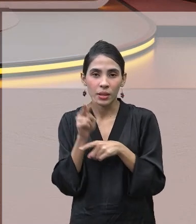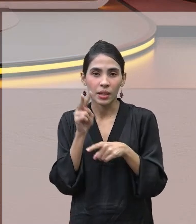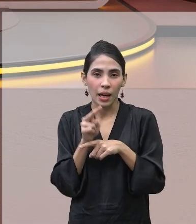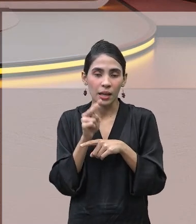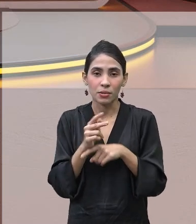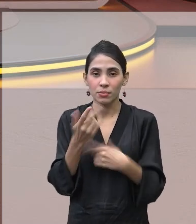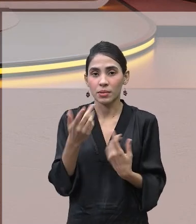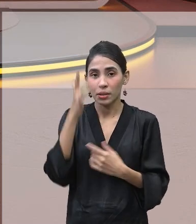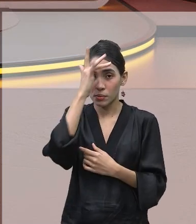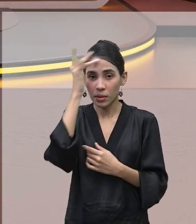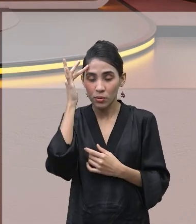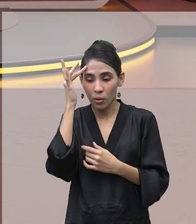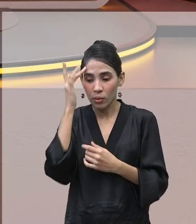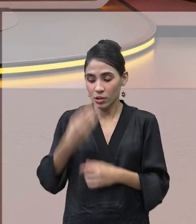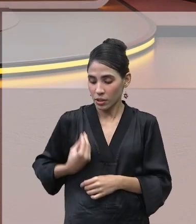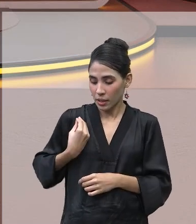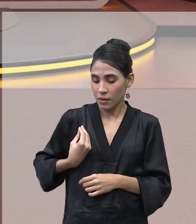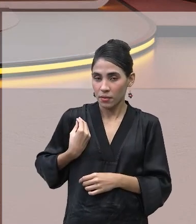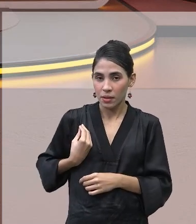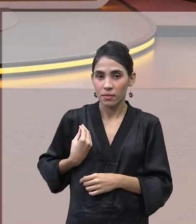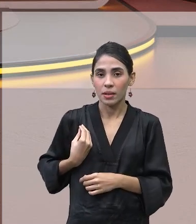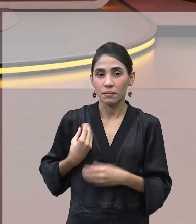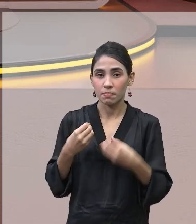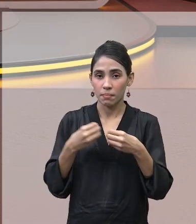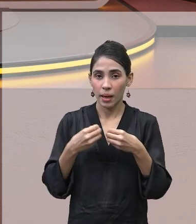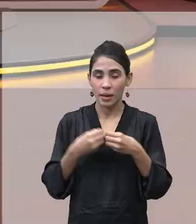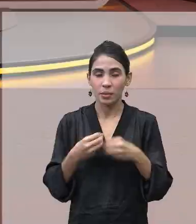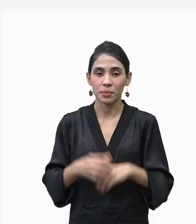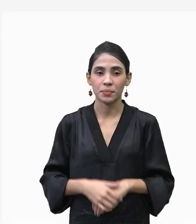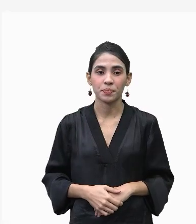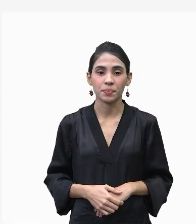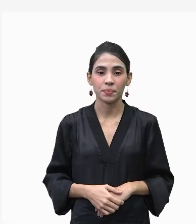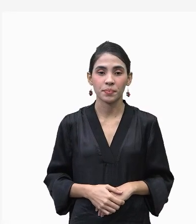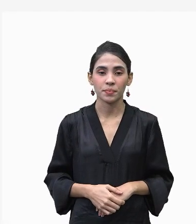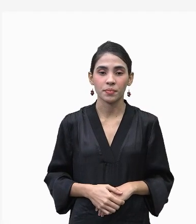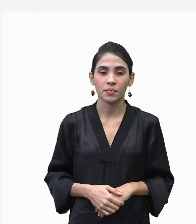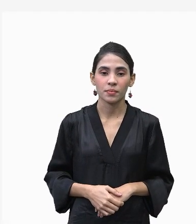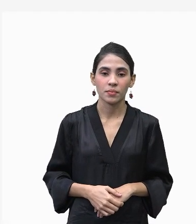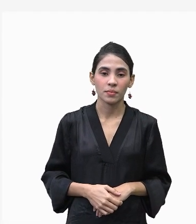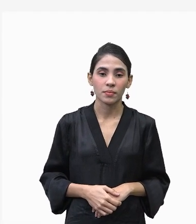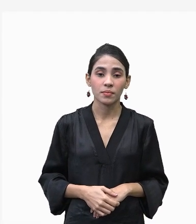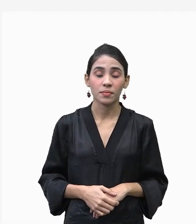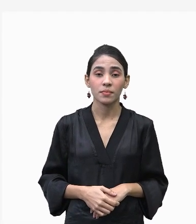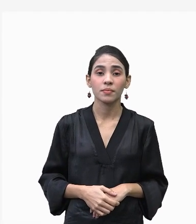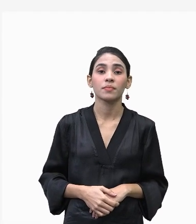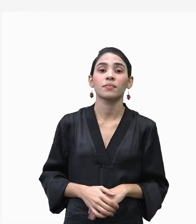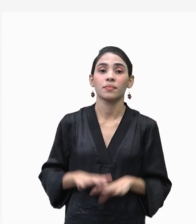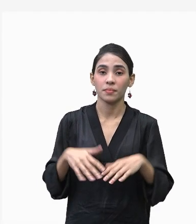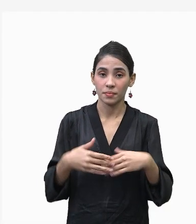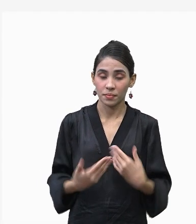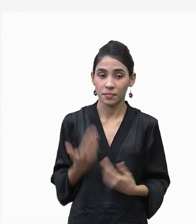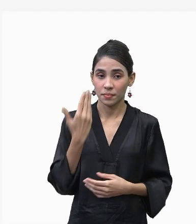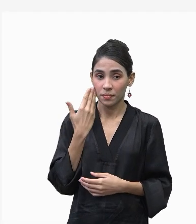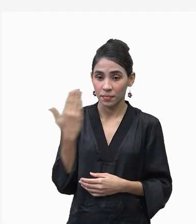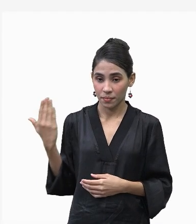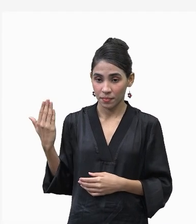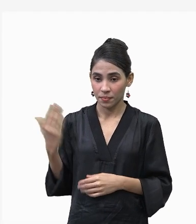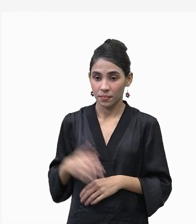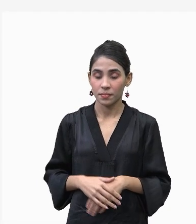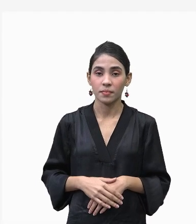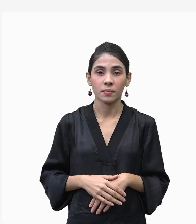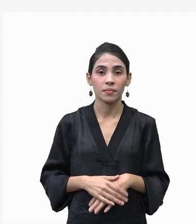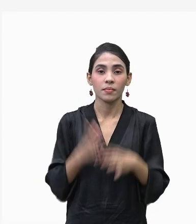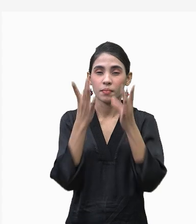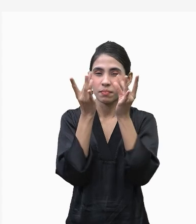essas populações tradicionais. Vamos adiante aqui. Observando então, de forma mais